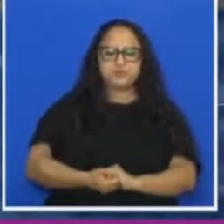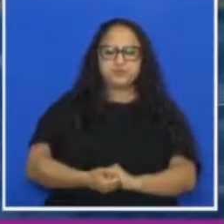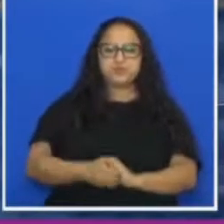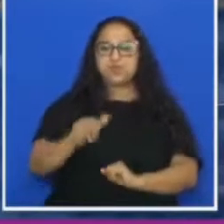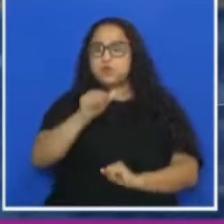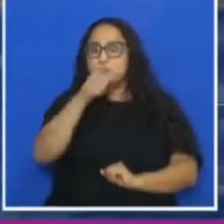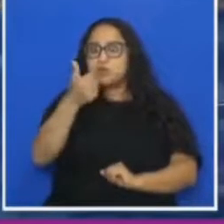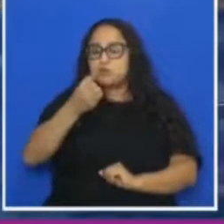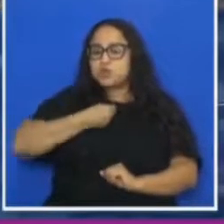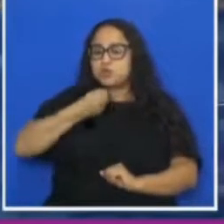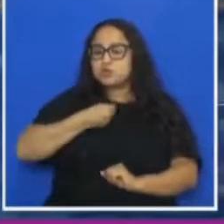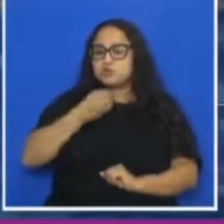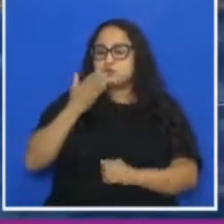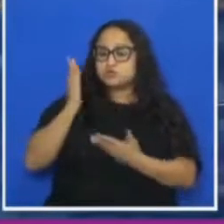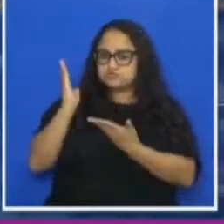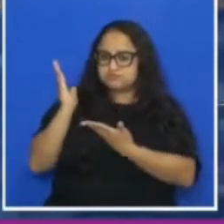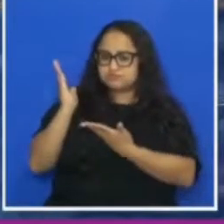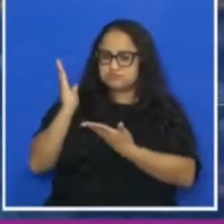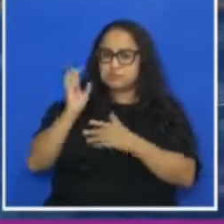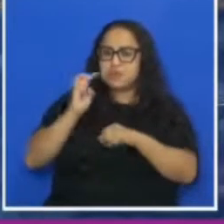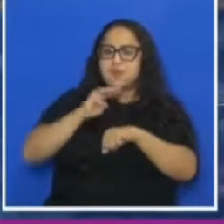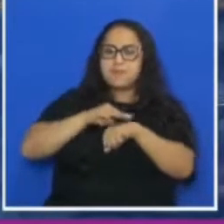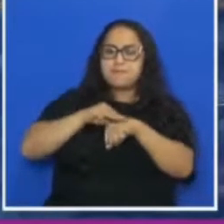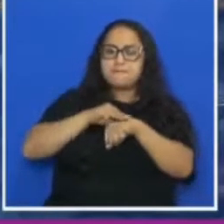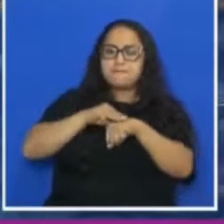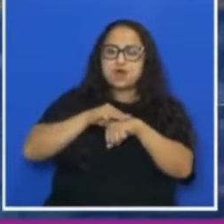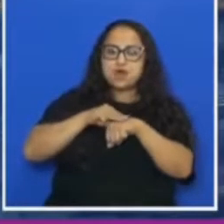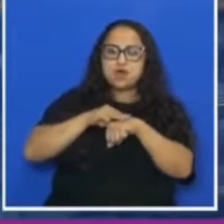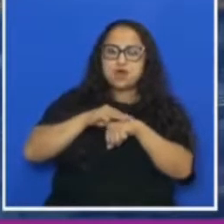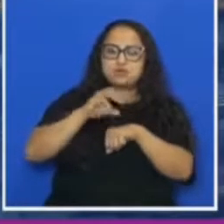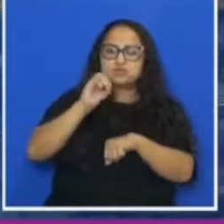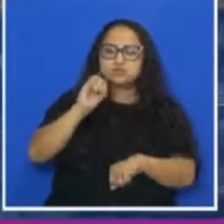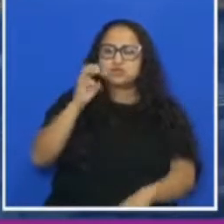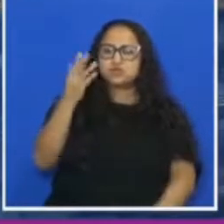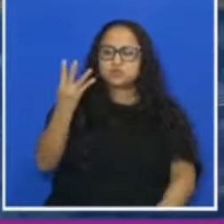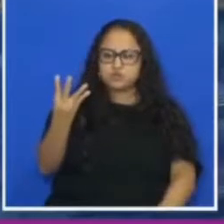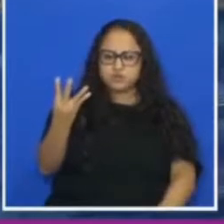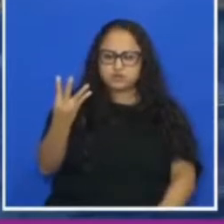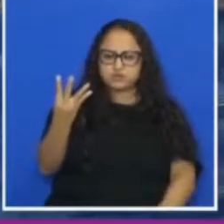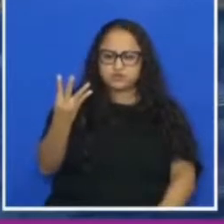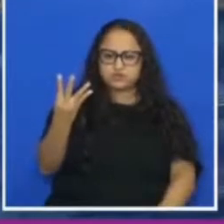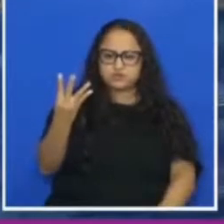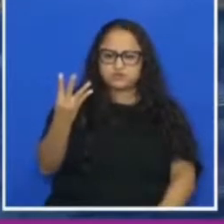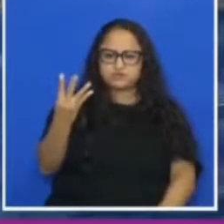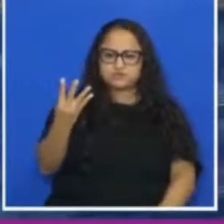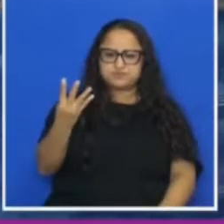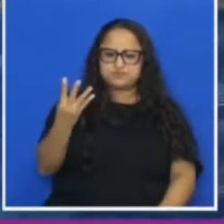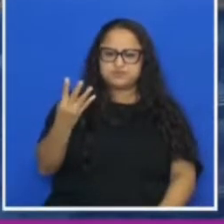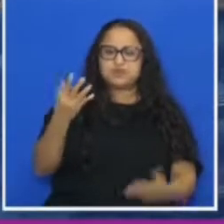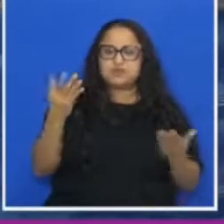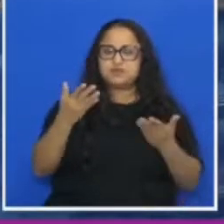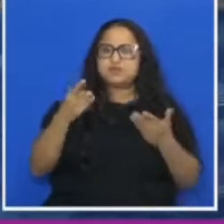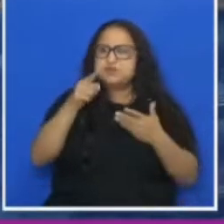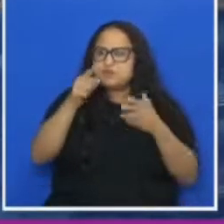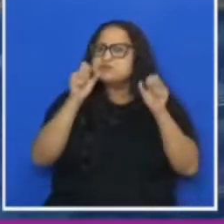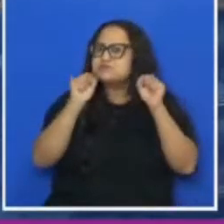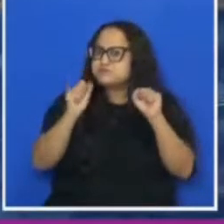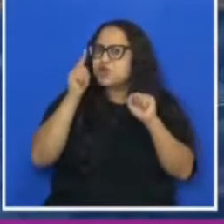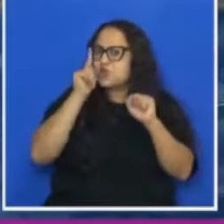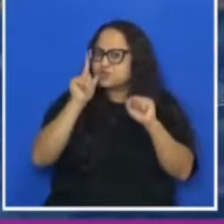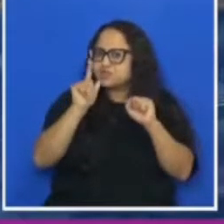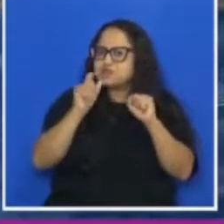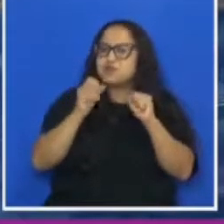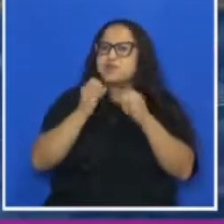O primeiro número está na tela. Bola marrom 04. Marrom 04. Este prêmio pode sair para você hoje.